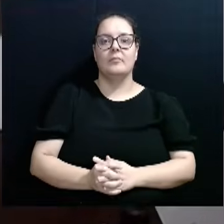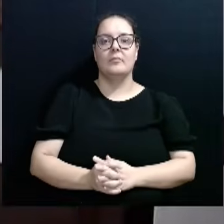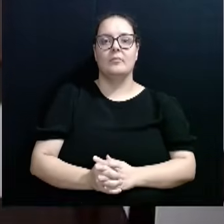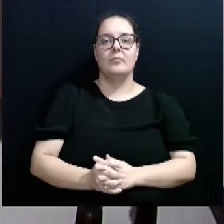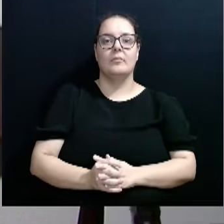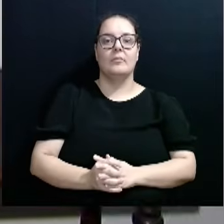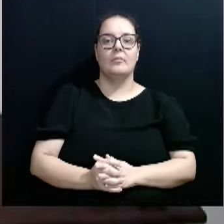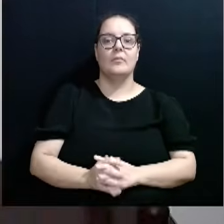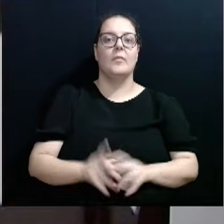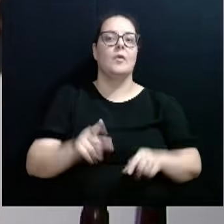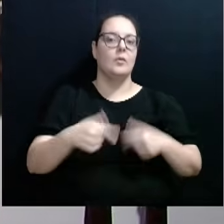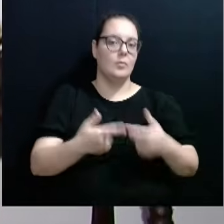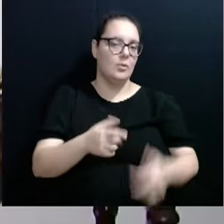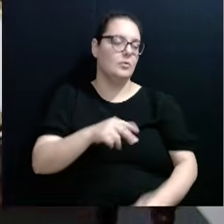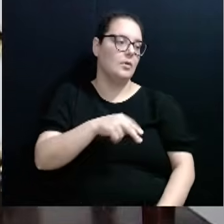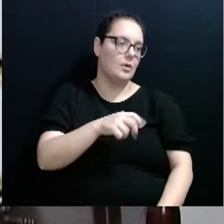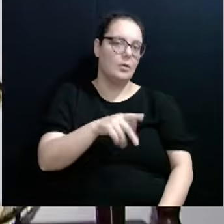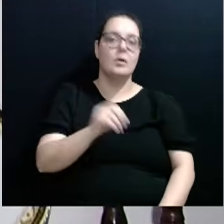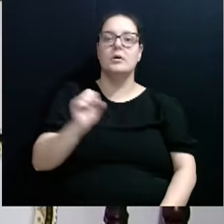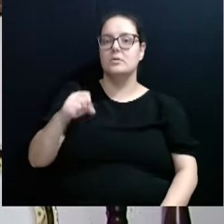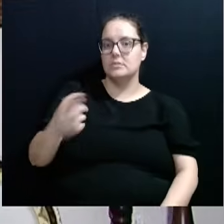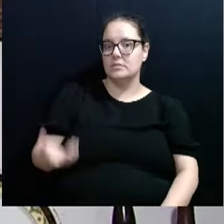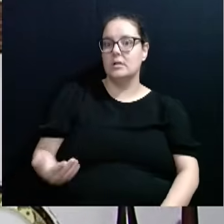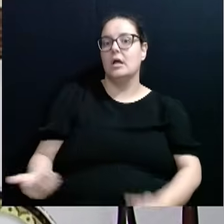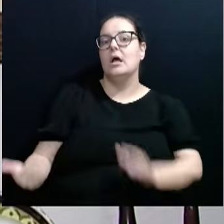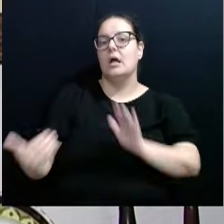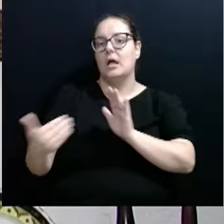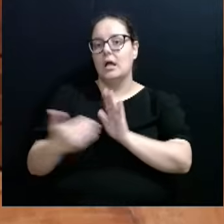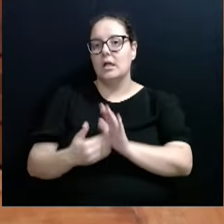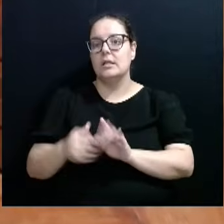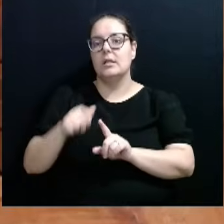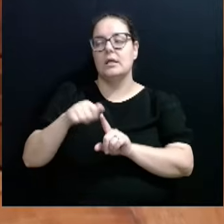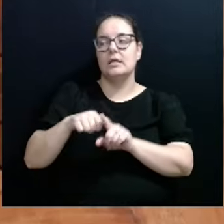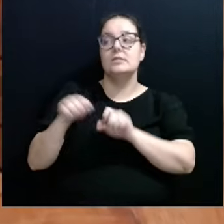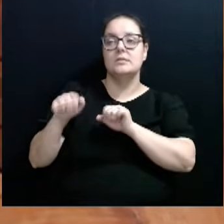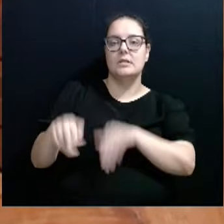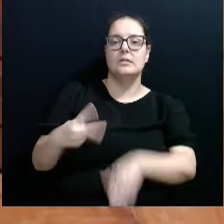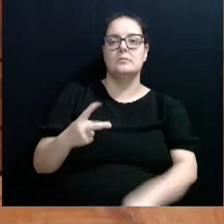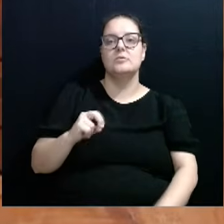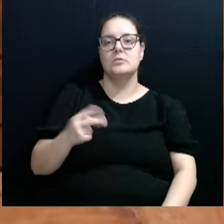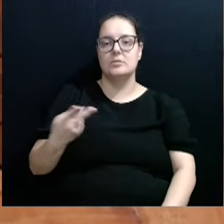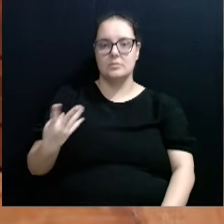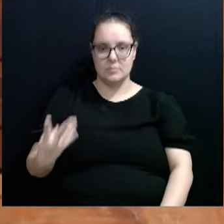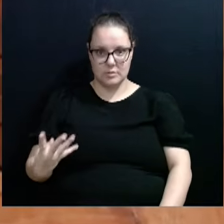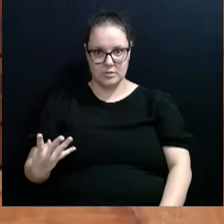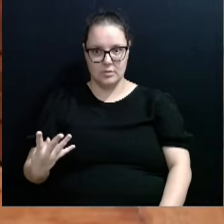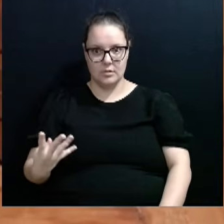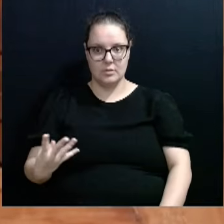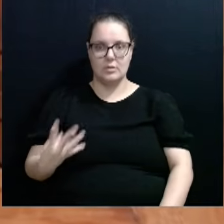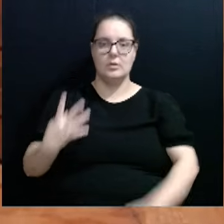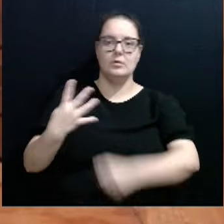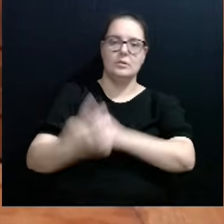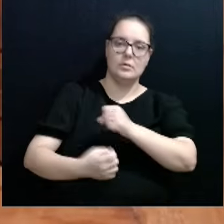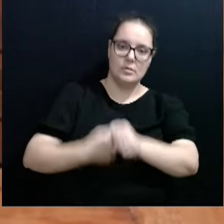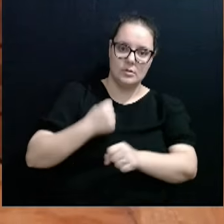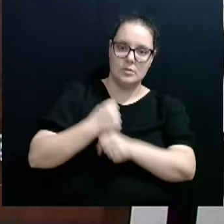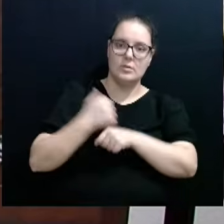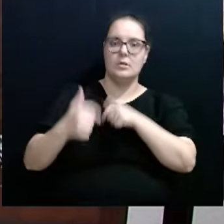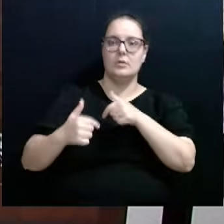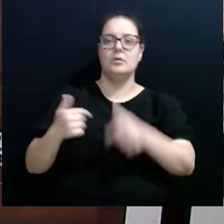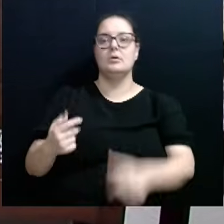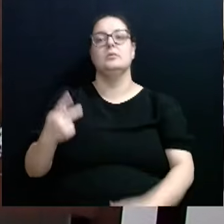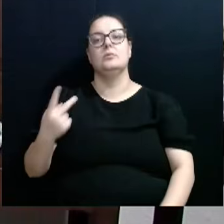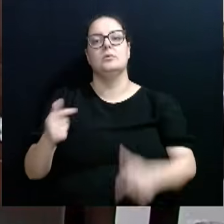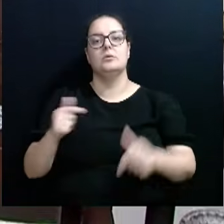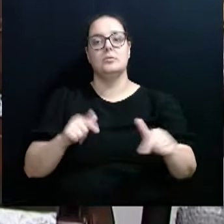outro negócio até setembro de 2024. Então eu fiquei 4 anos trabalhando em 2 lugares. Até porque a gente teve